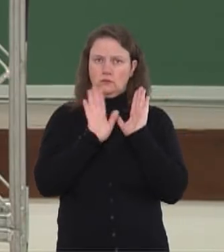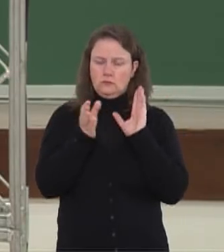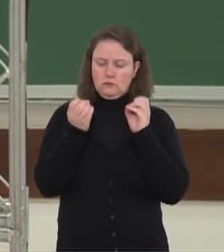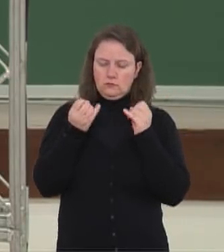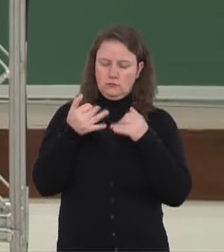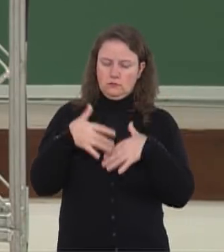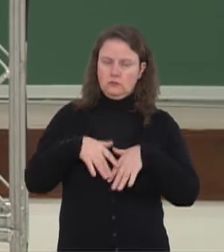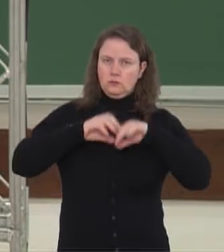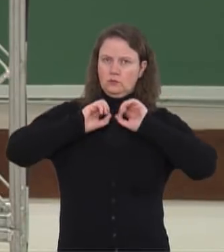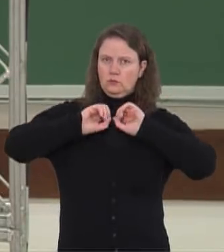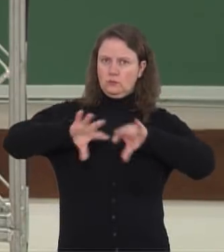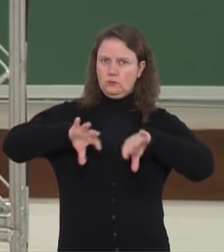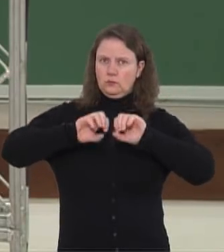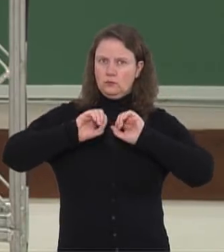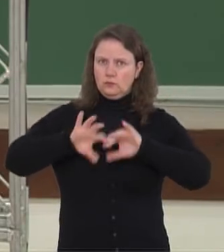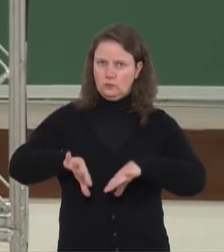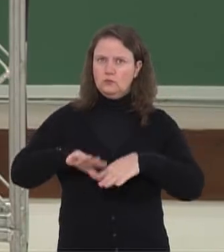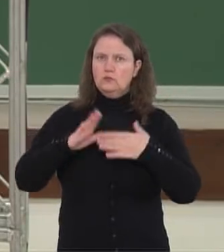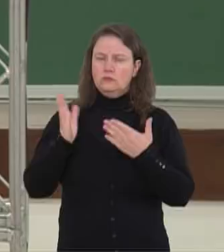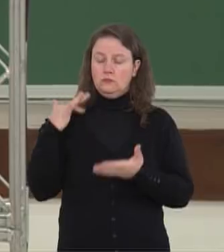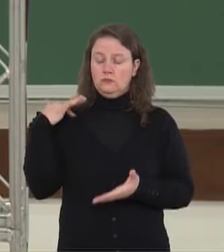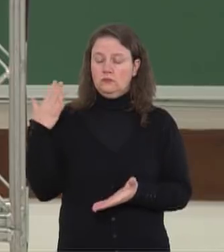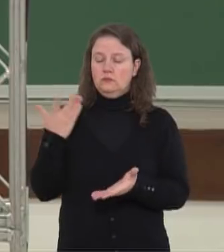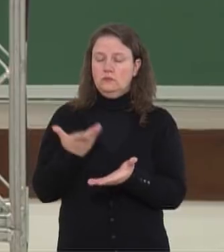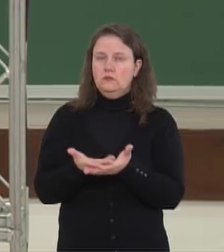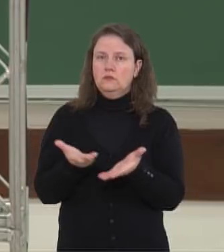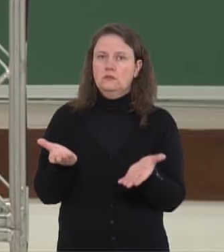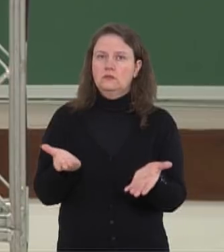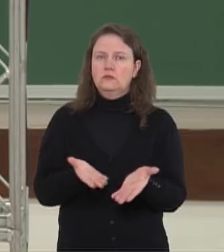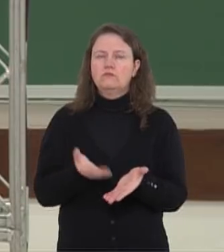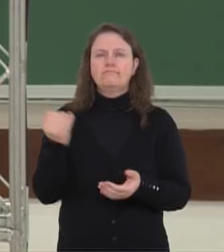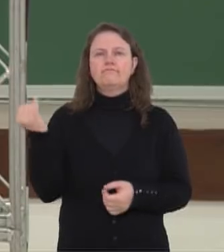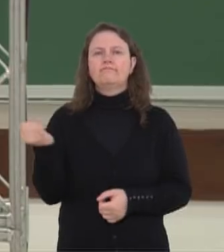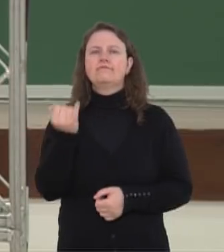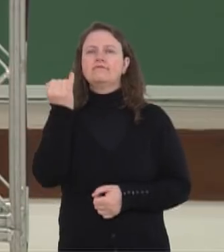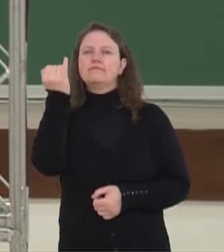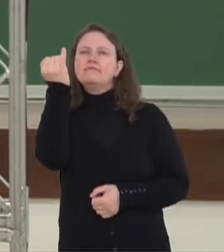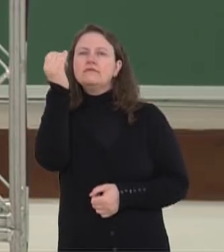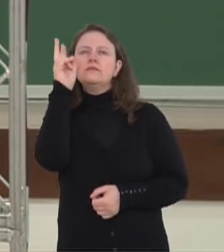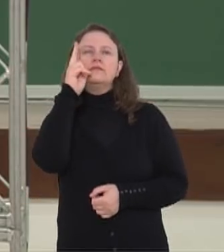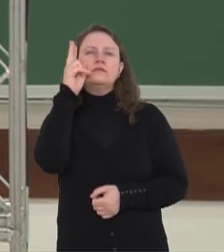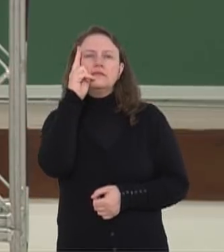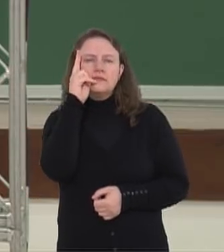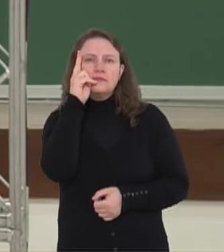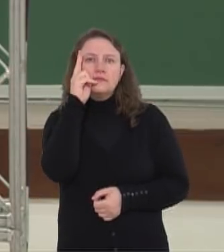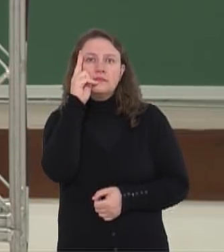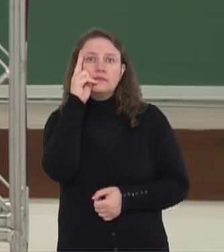que nós já temos visto até hoje. Muito importante vocês lembrarem,